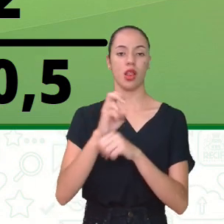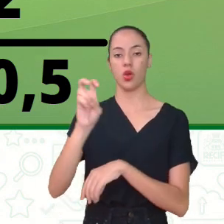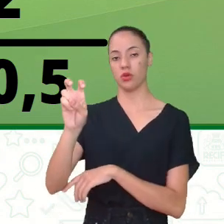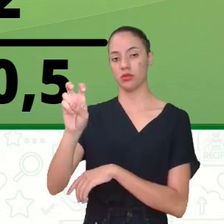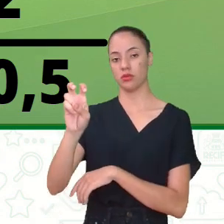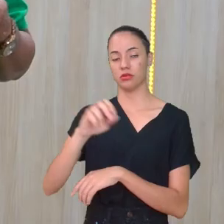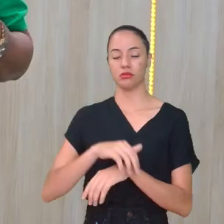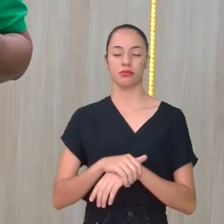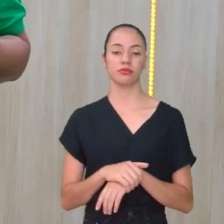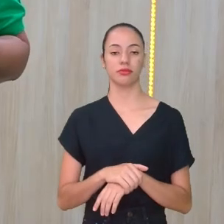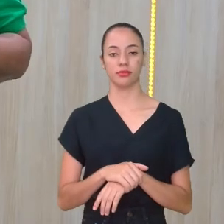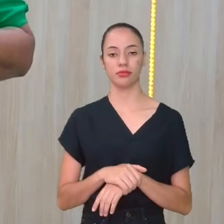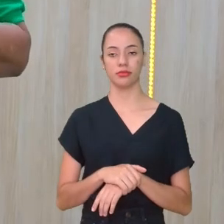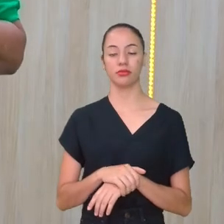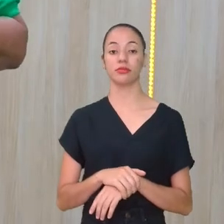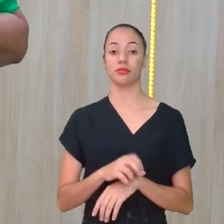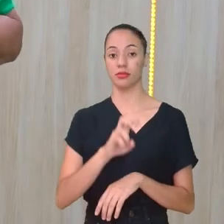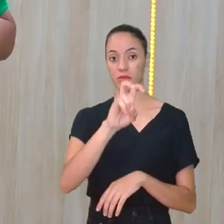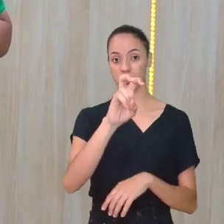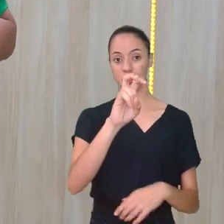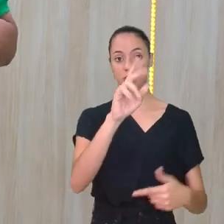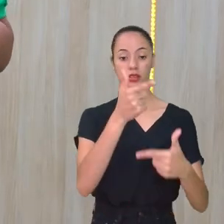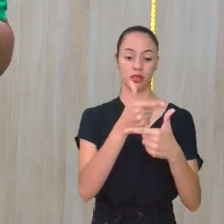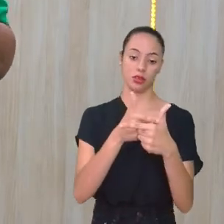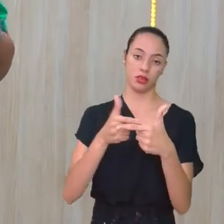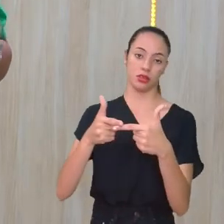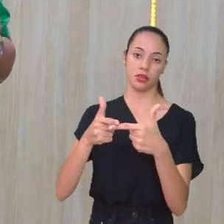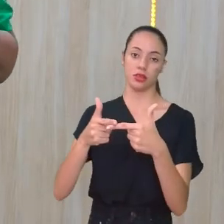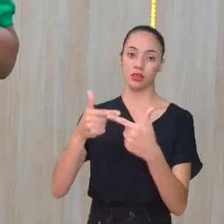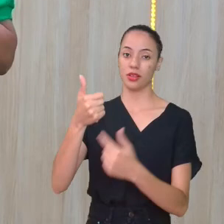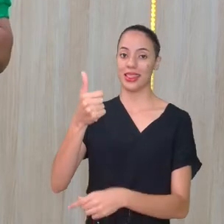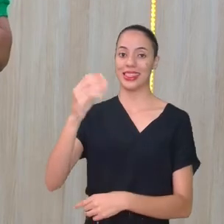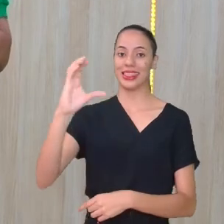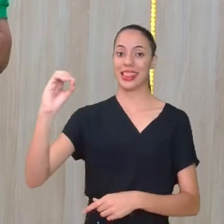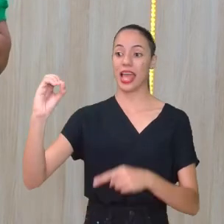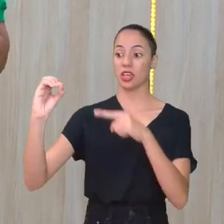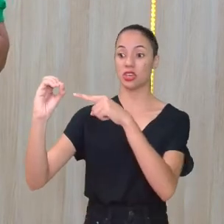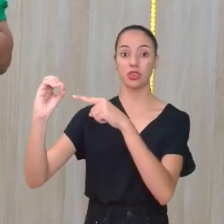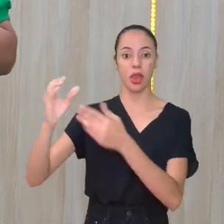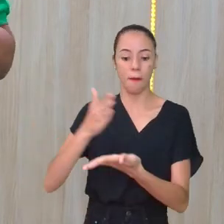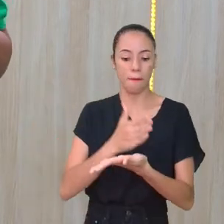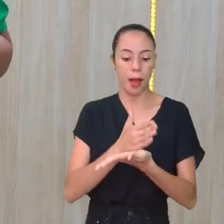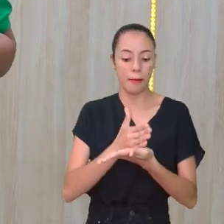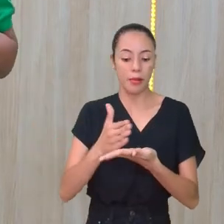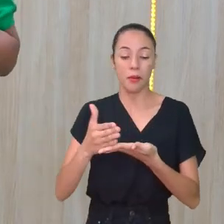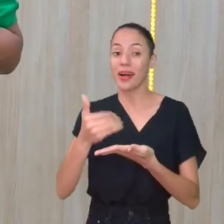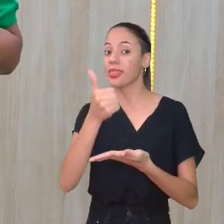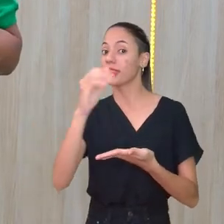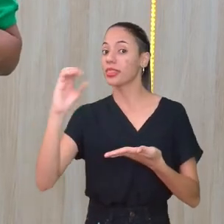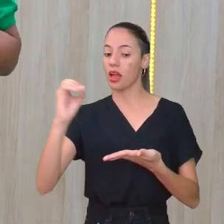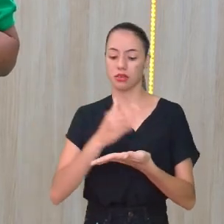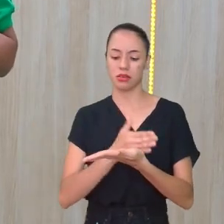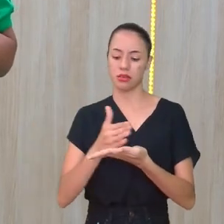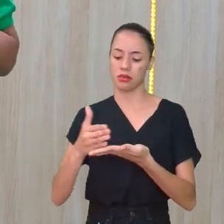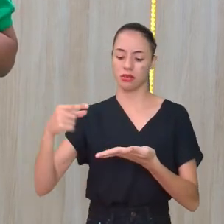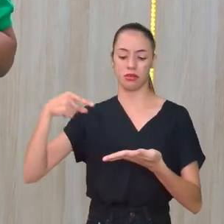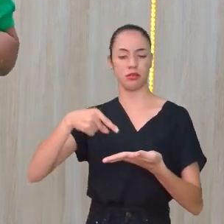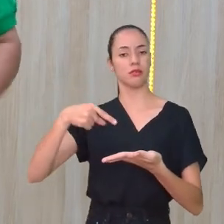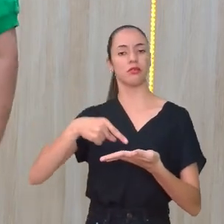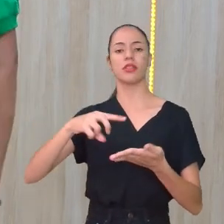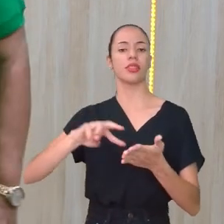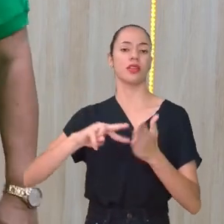o 5, né, e divido o 5 em 10 partes, eu vou ter meio,